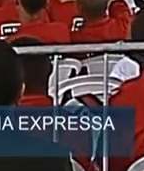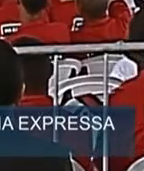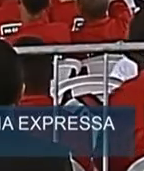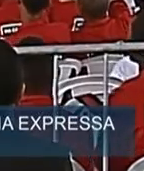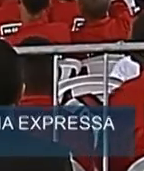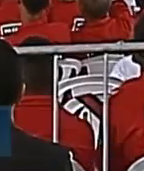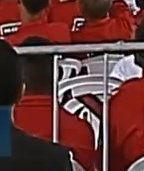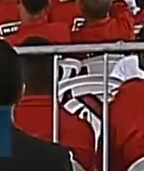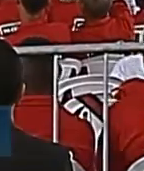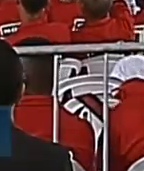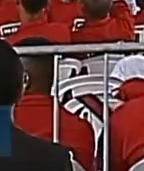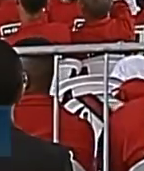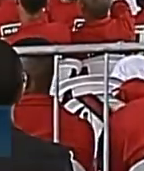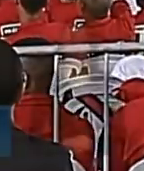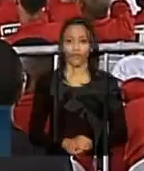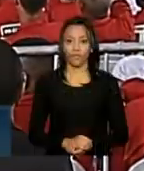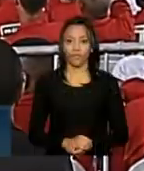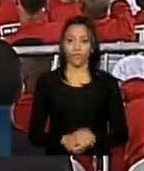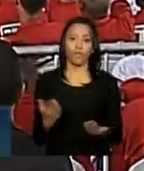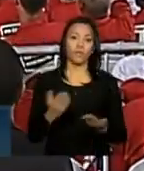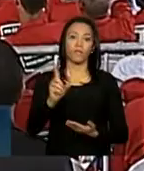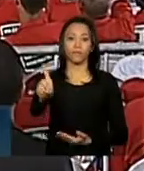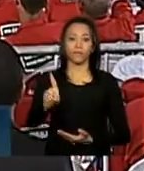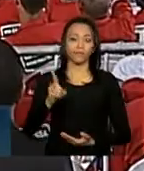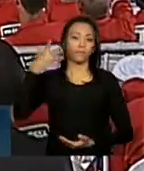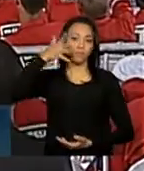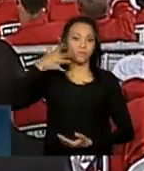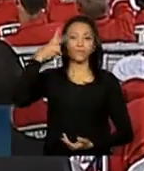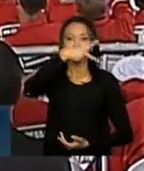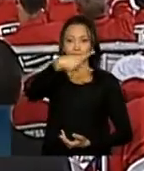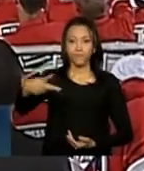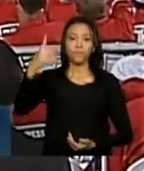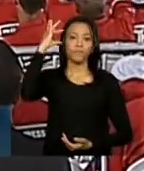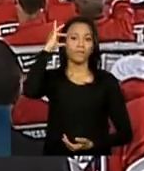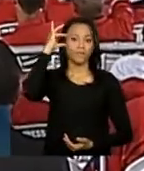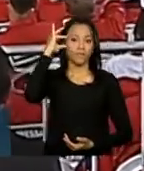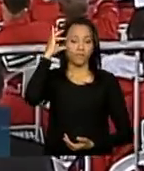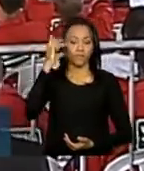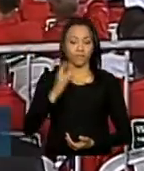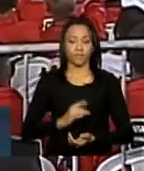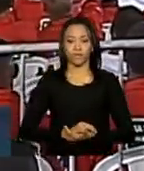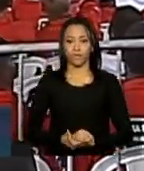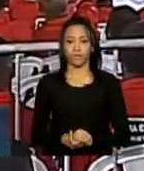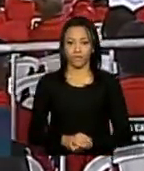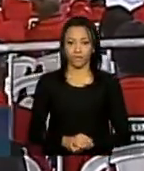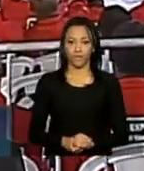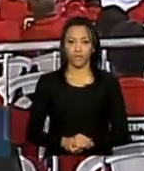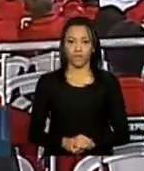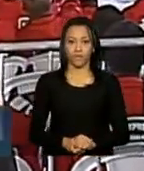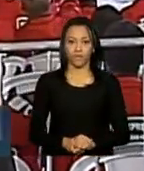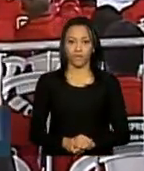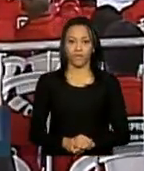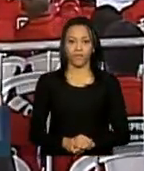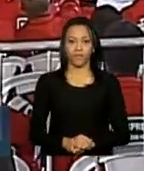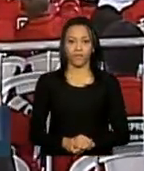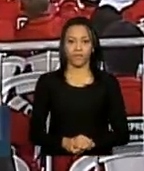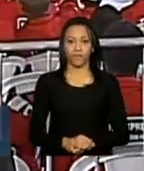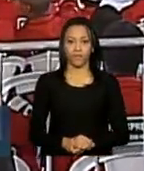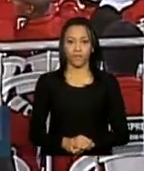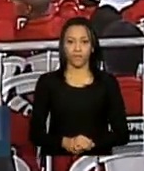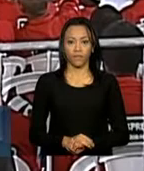Senhoras e senhores, com a palavra a senhora Presidenta da República, Dilma Rousseff. Feliz ano,